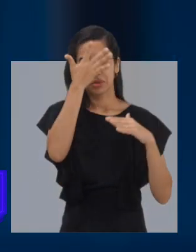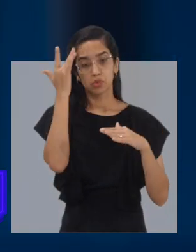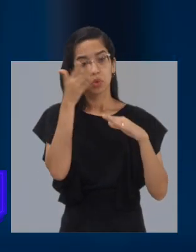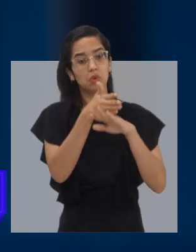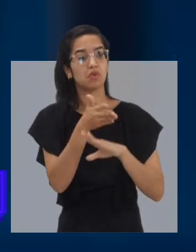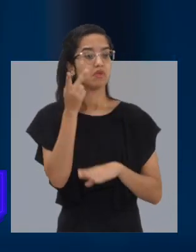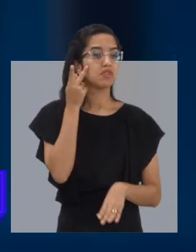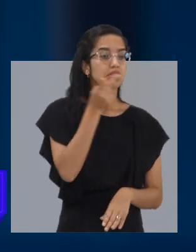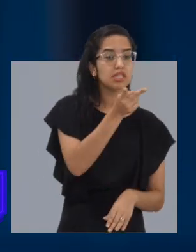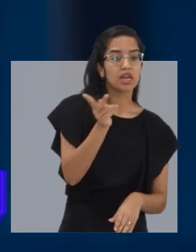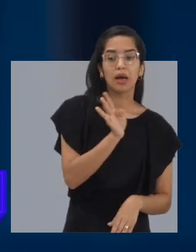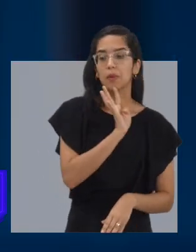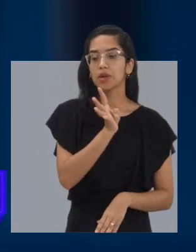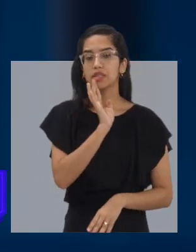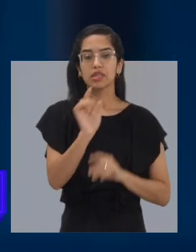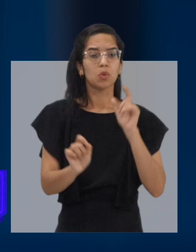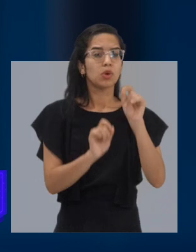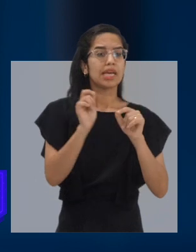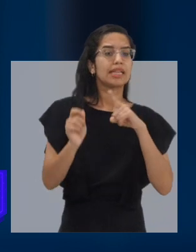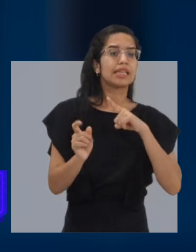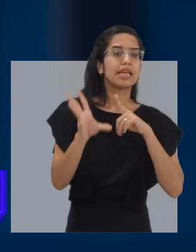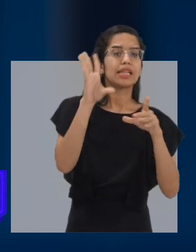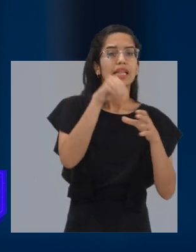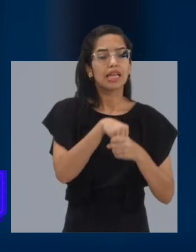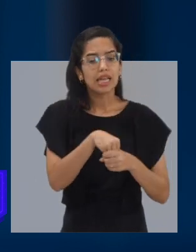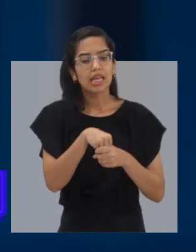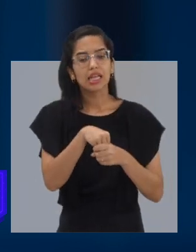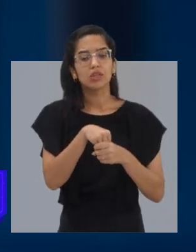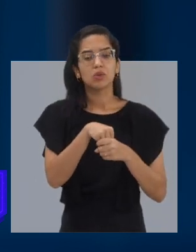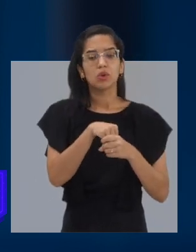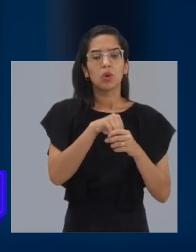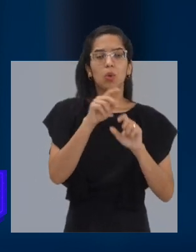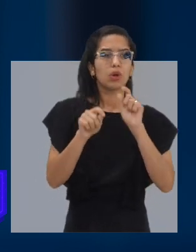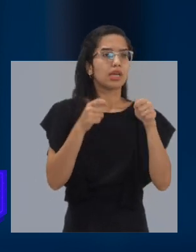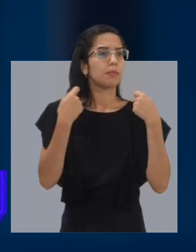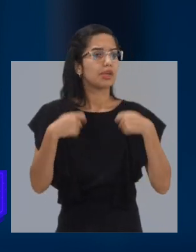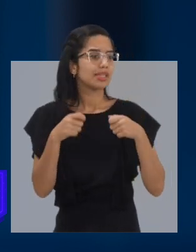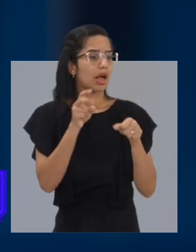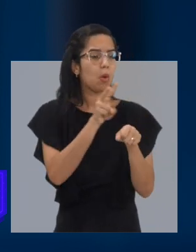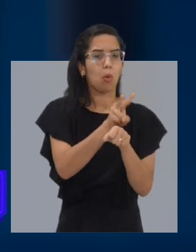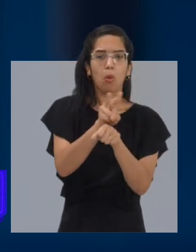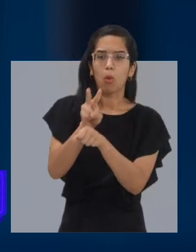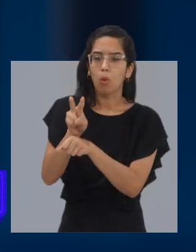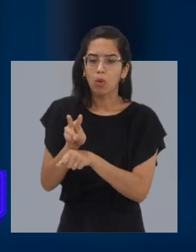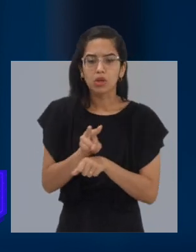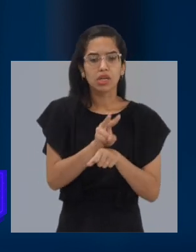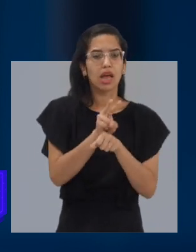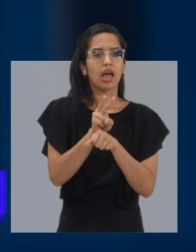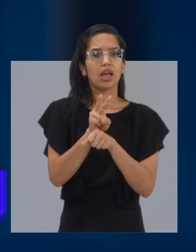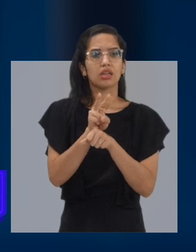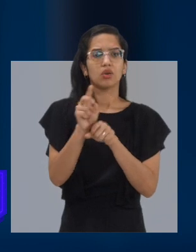um acervo que lá estava bem preservado e que se comunicava, também se fazia